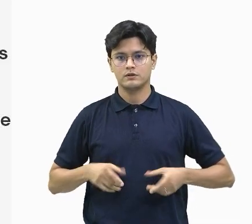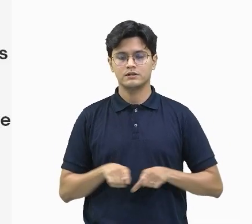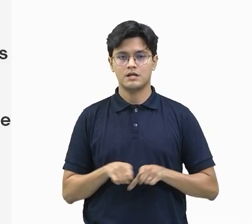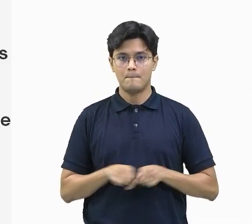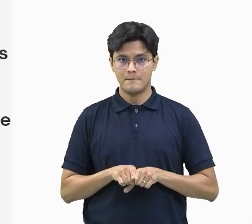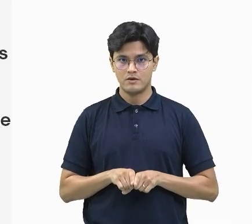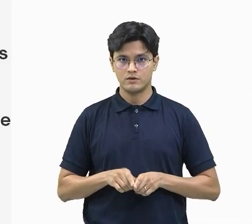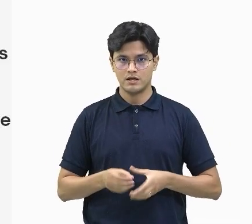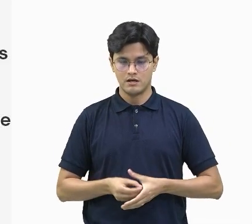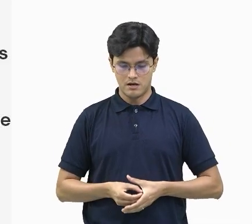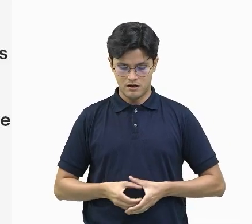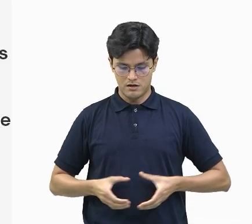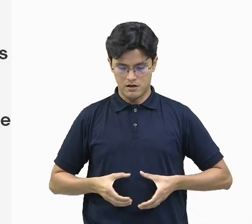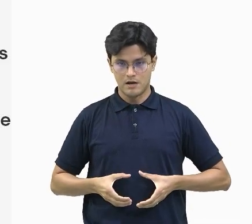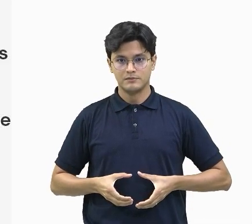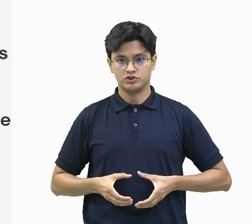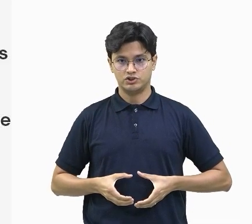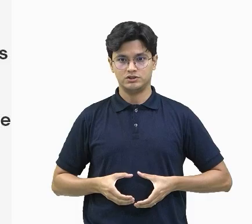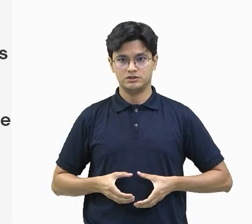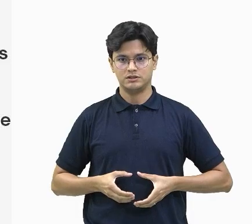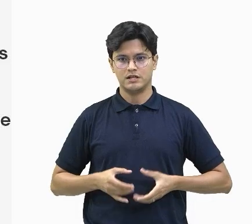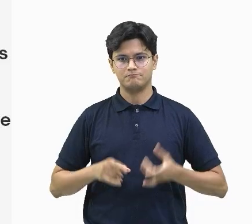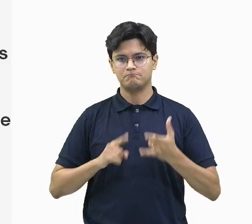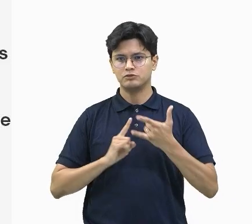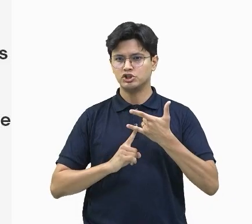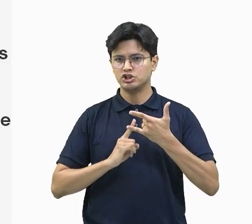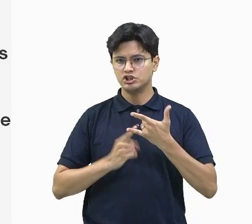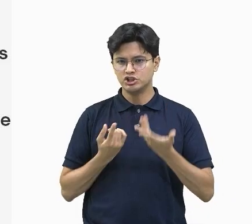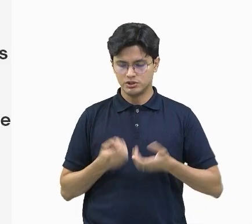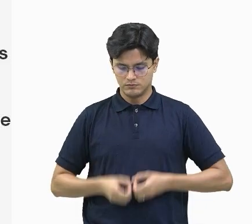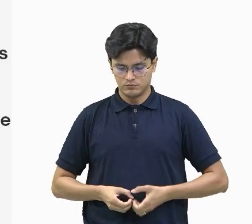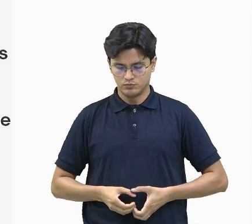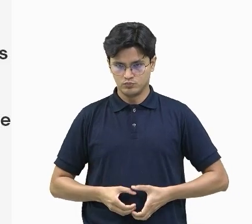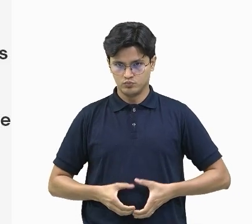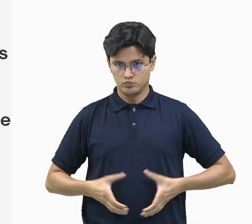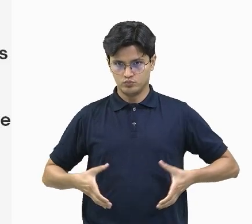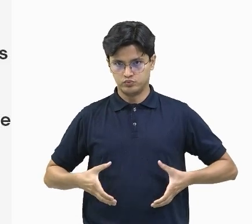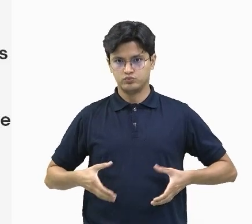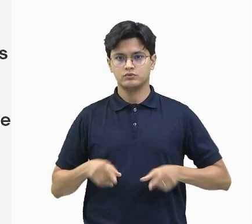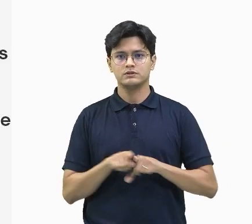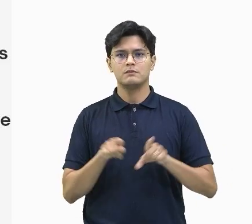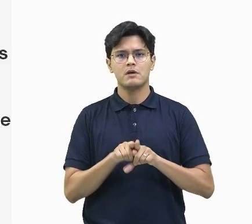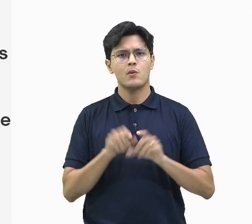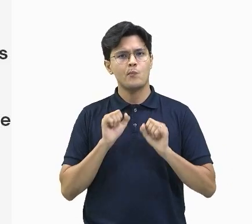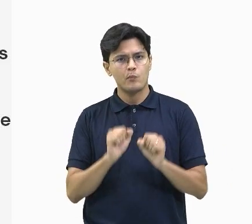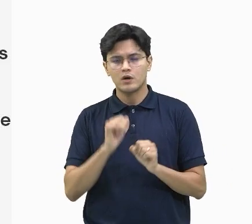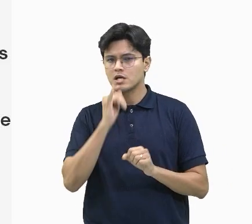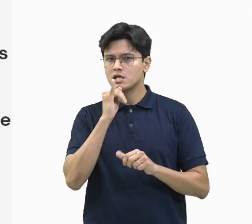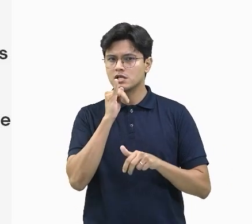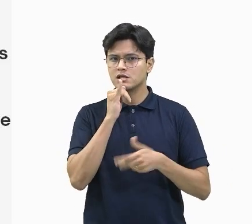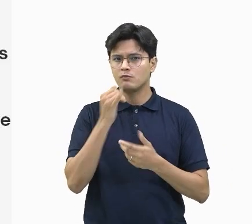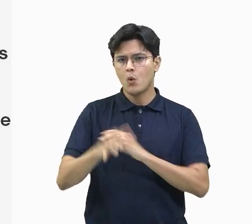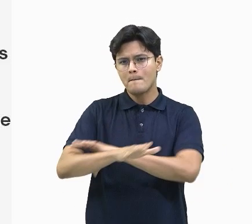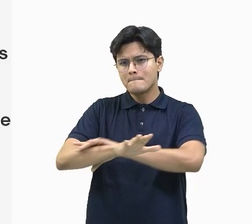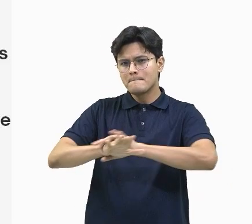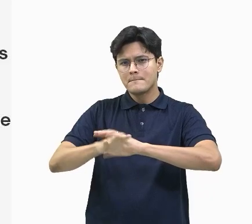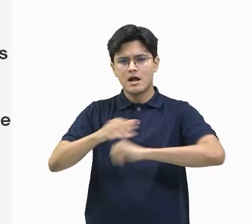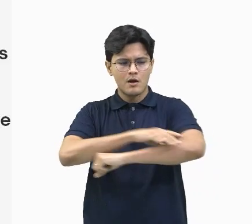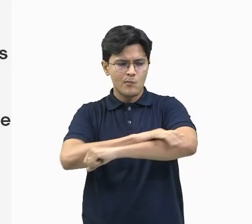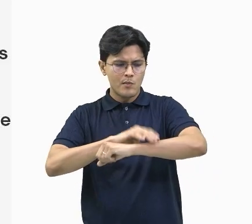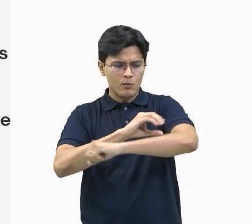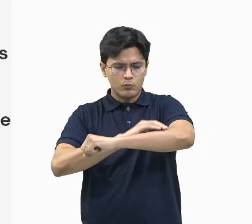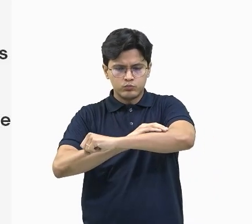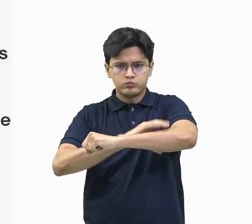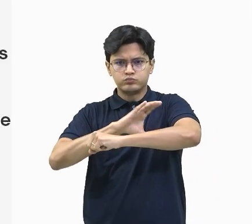E aí vai ocorrer também, pode ocorrer a possibilidade de inchaço nas pernas e tornozelos dessa mãezinha que está